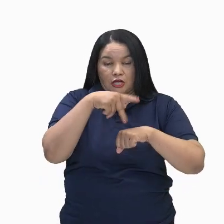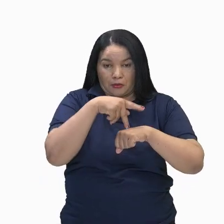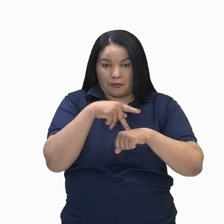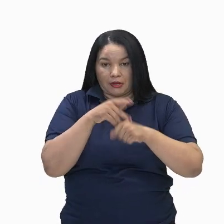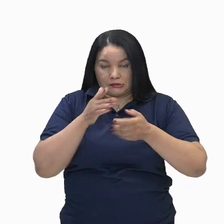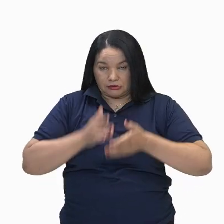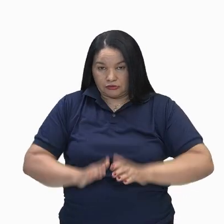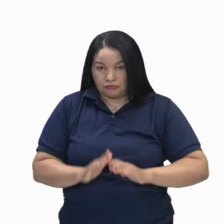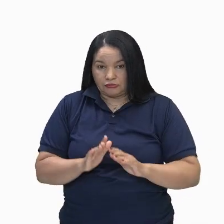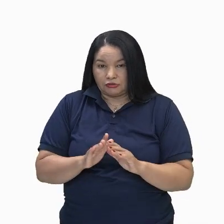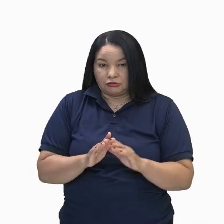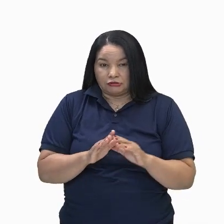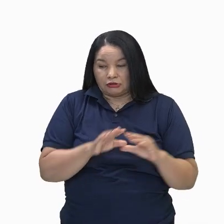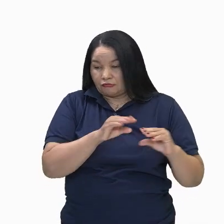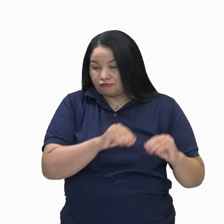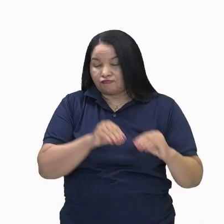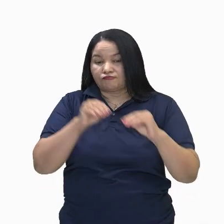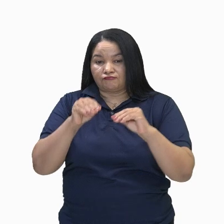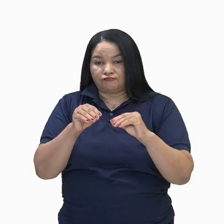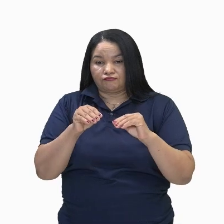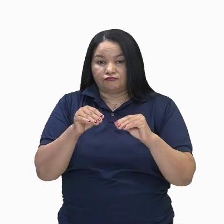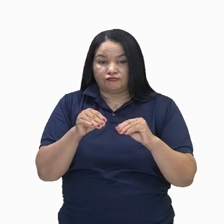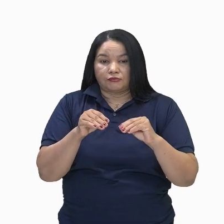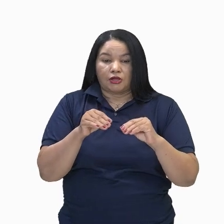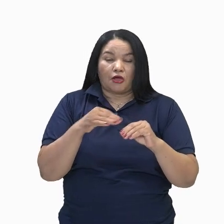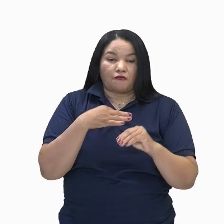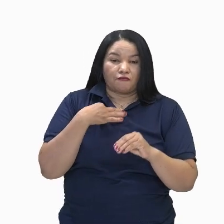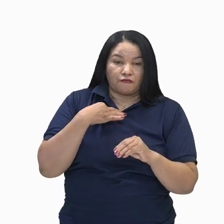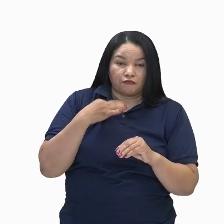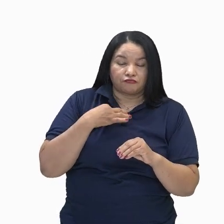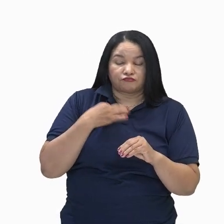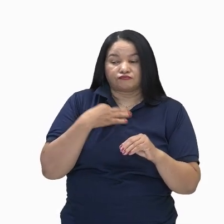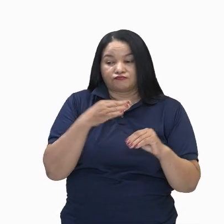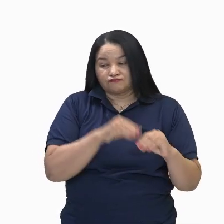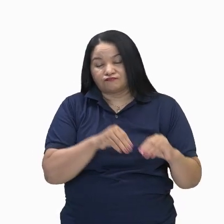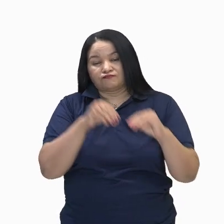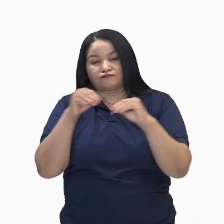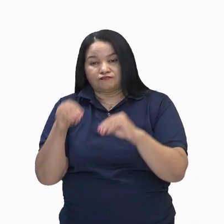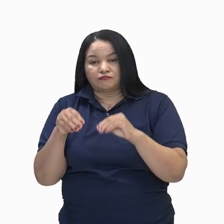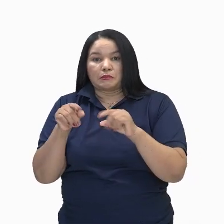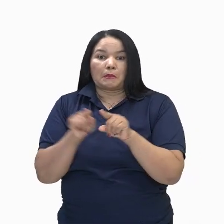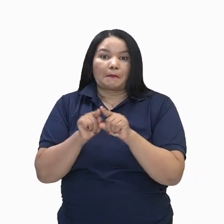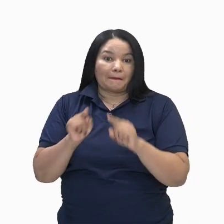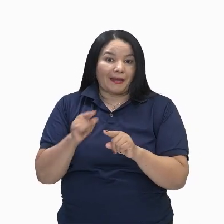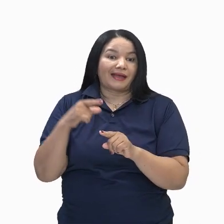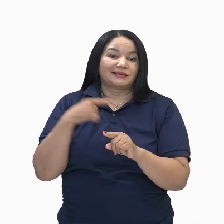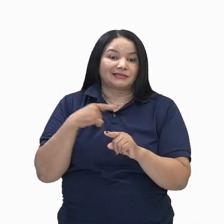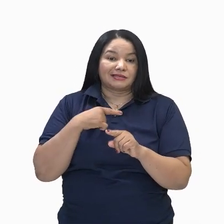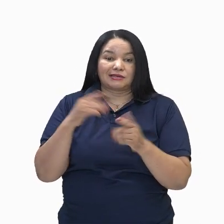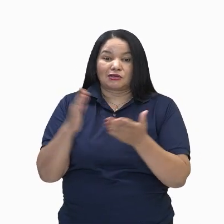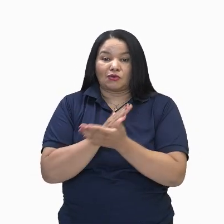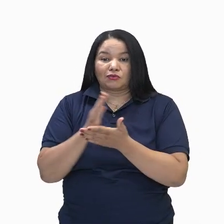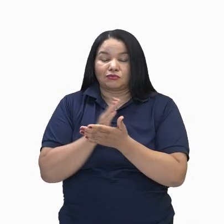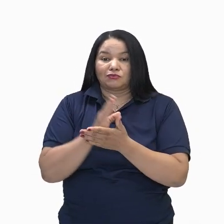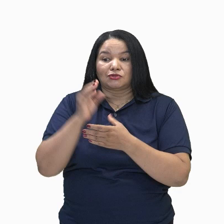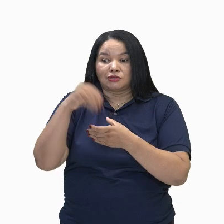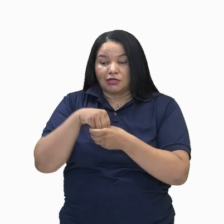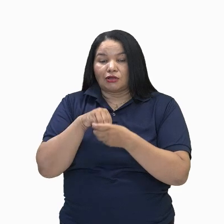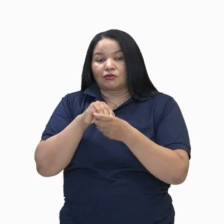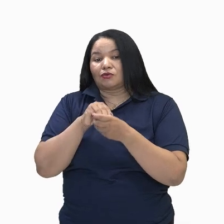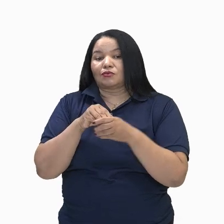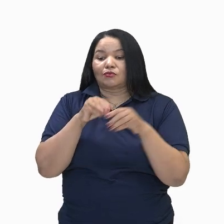ali de forma voluntária, tá? Porém, também teremos os deslocados internos que